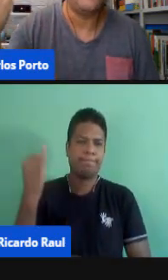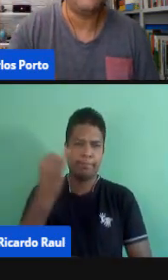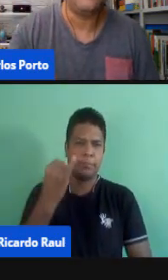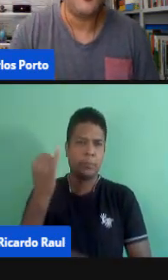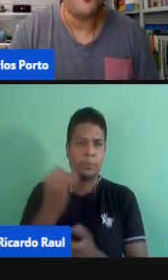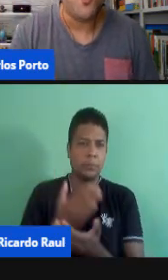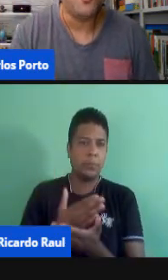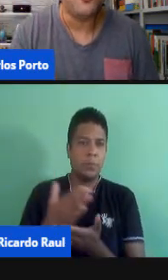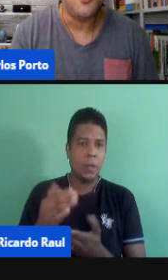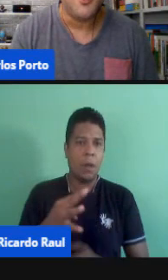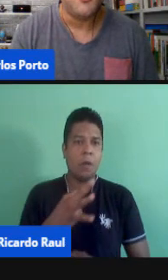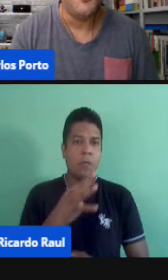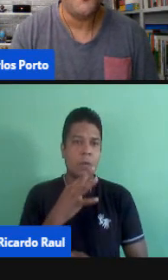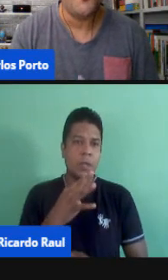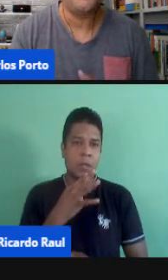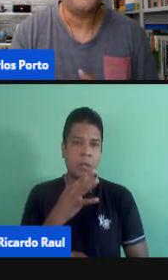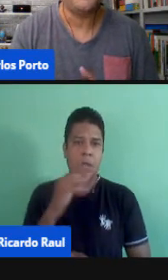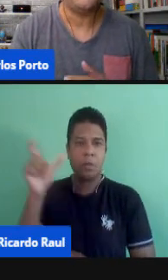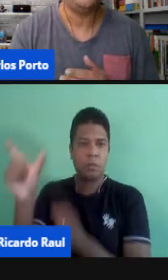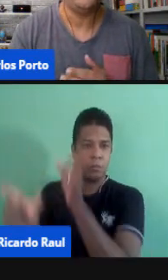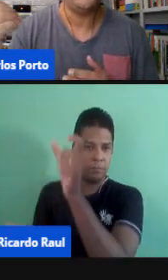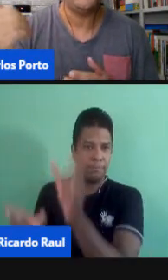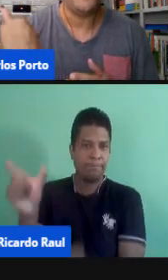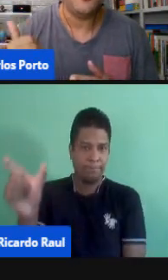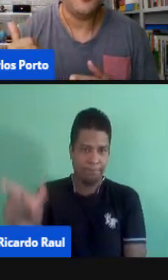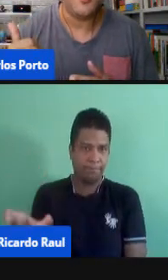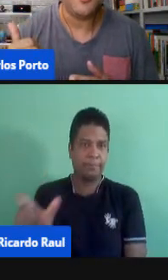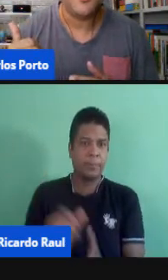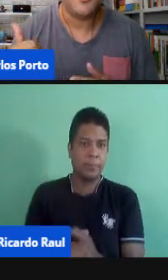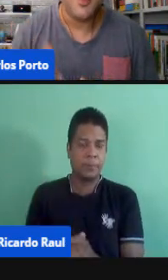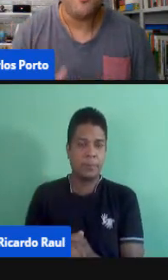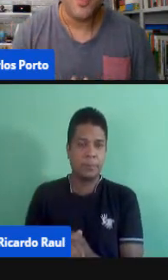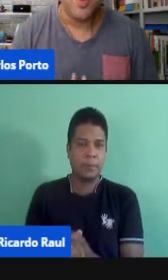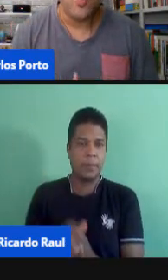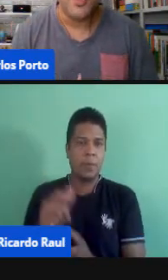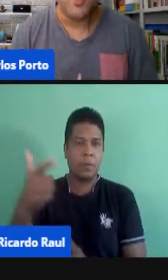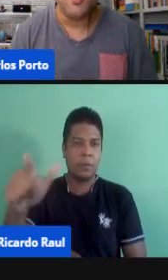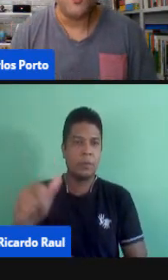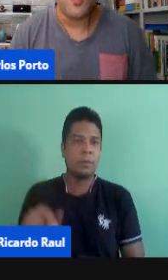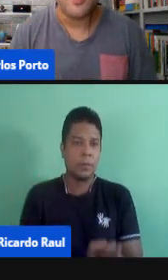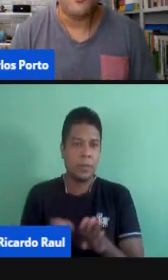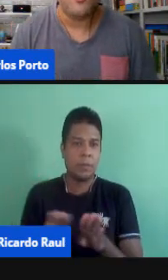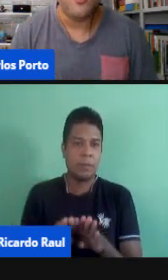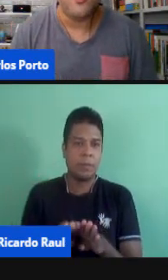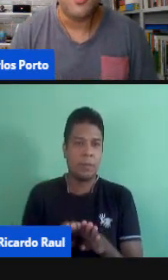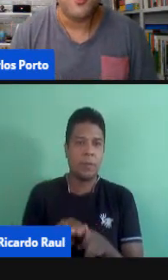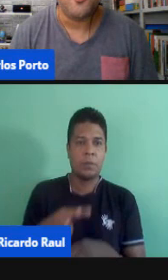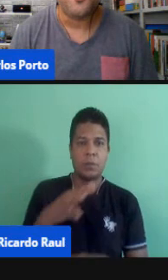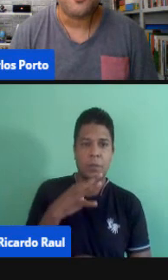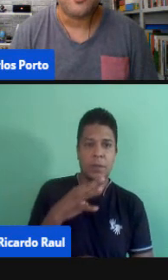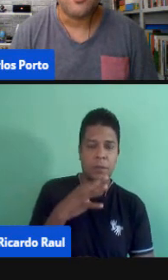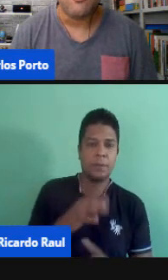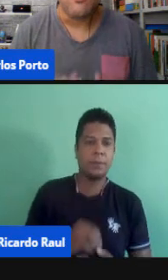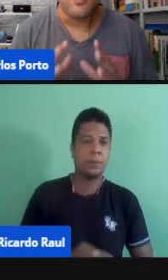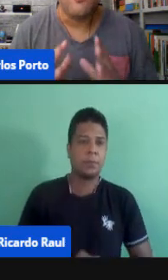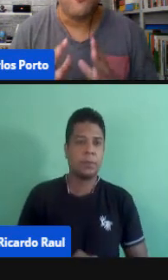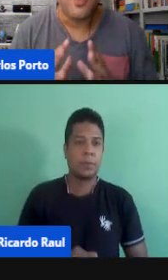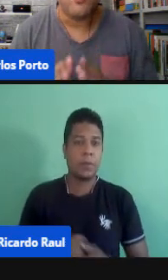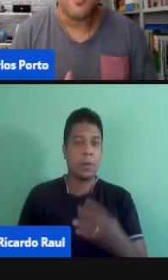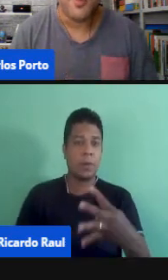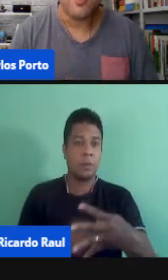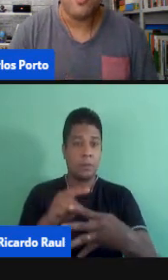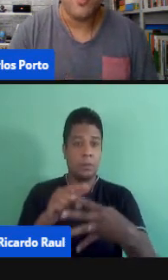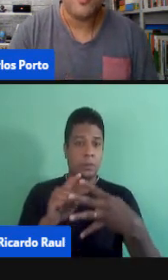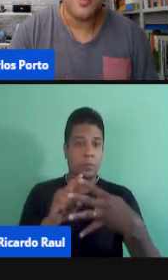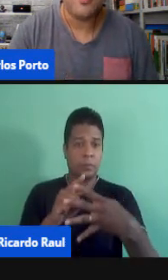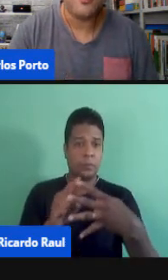começarmos a conhecer o outro e o outro nos conhecer, né? O item número 4, eu digo, então, que faz